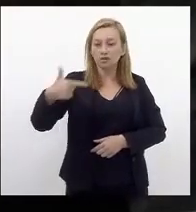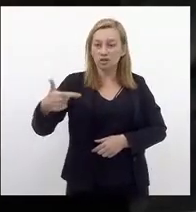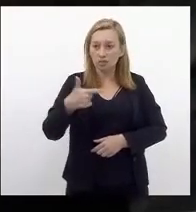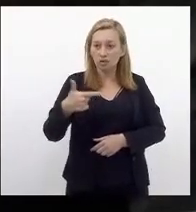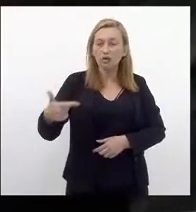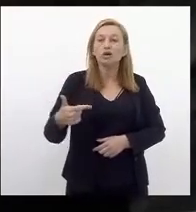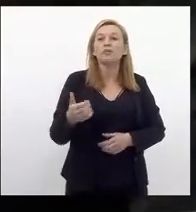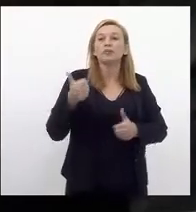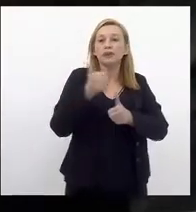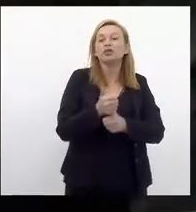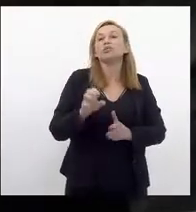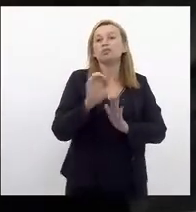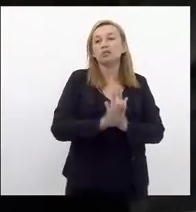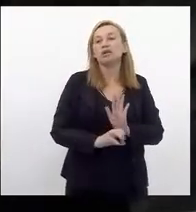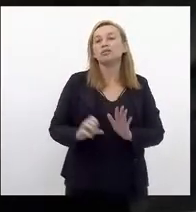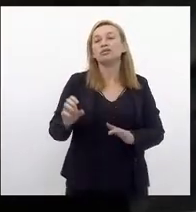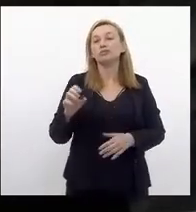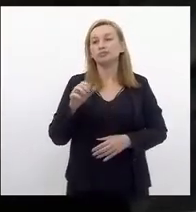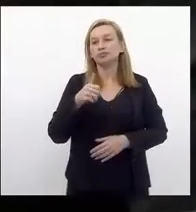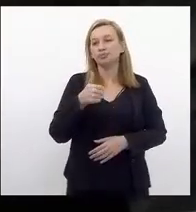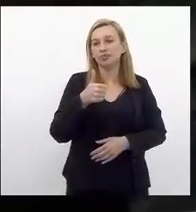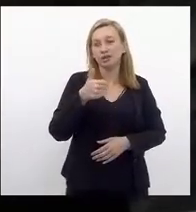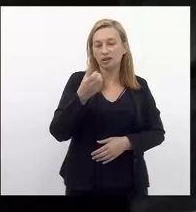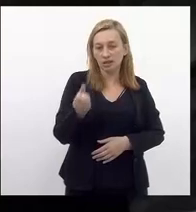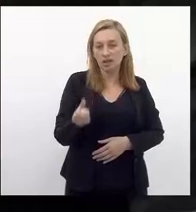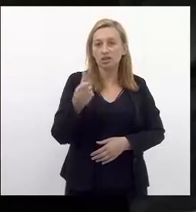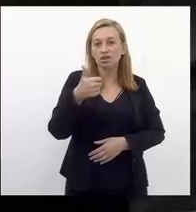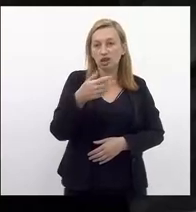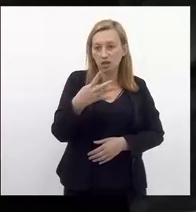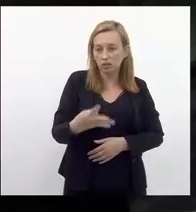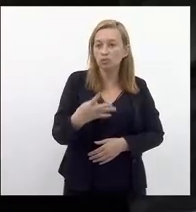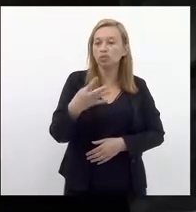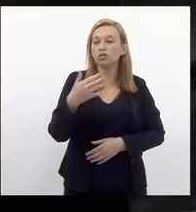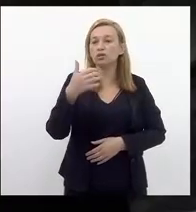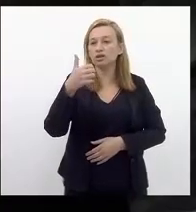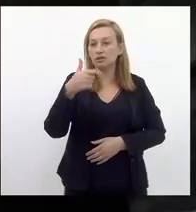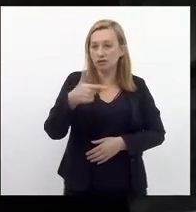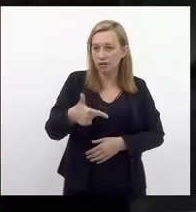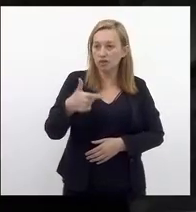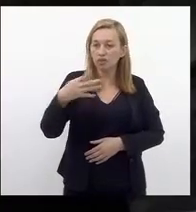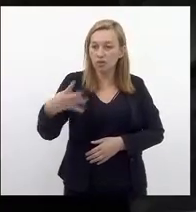Alvorada consumir surgimento aglutinativas emendas 61424